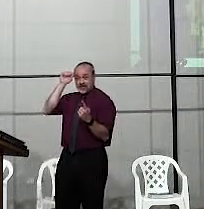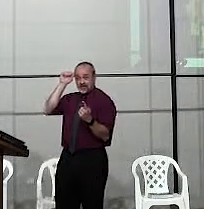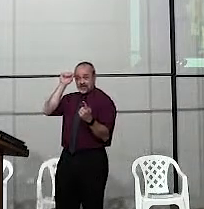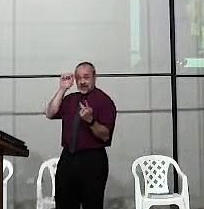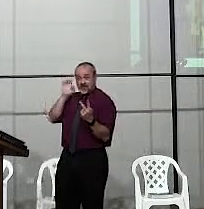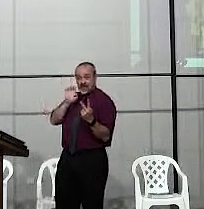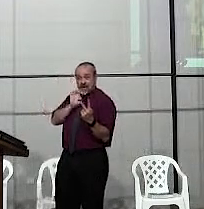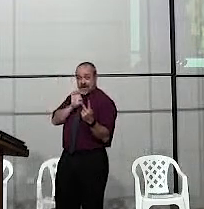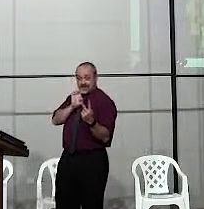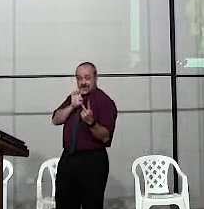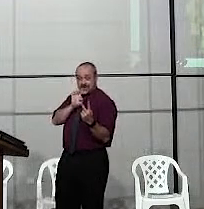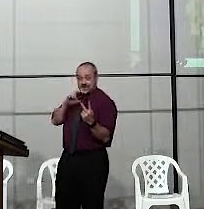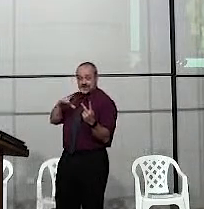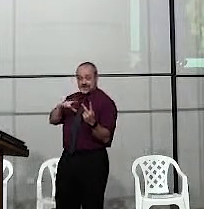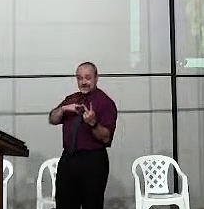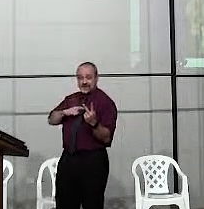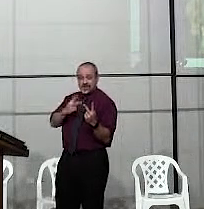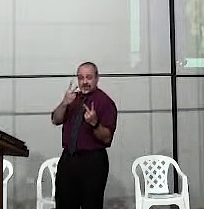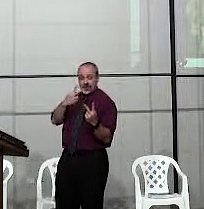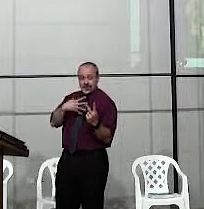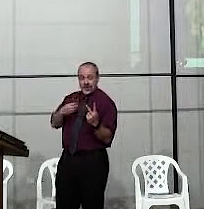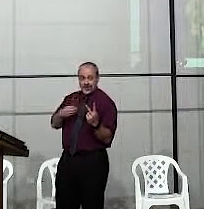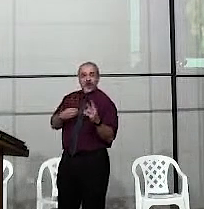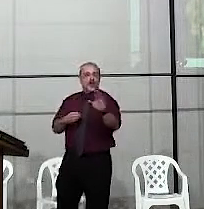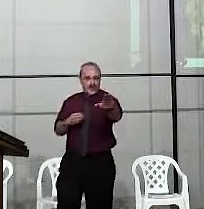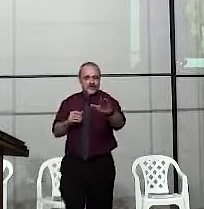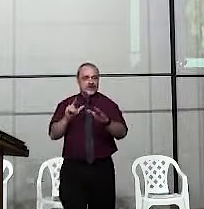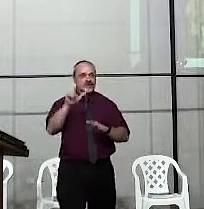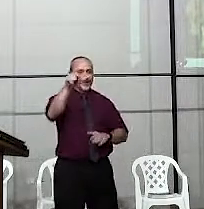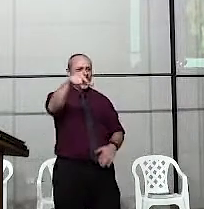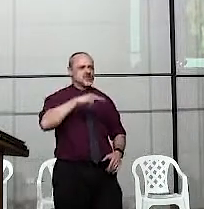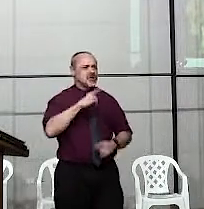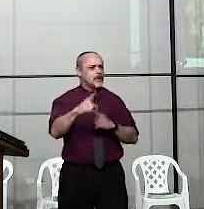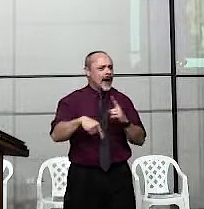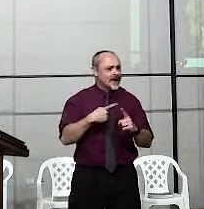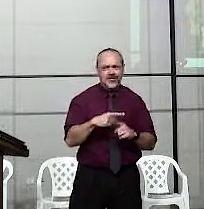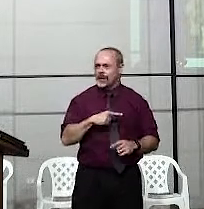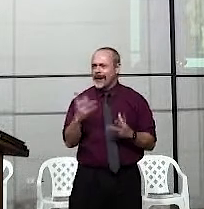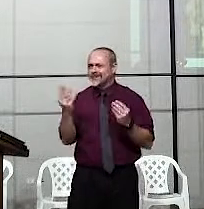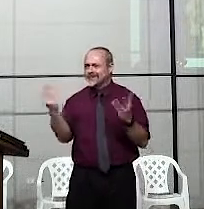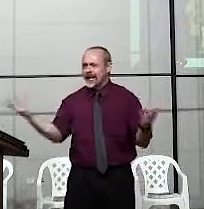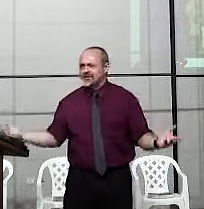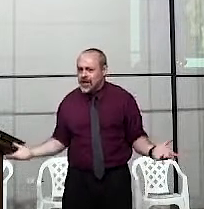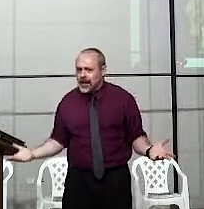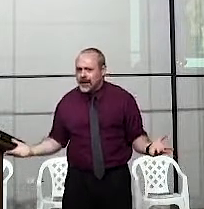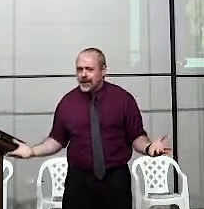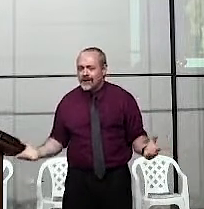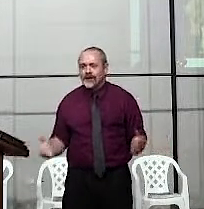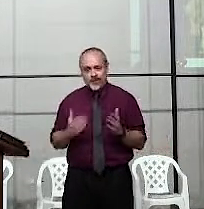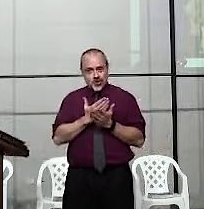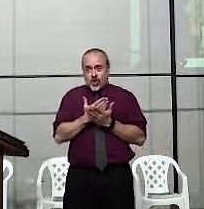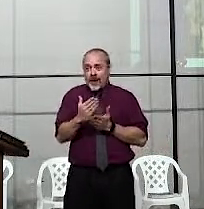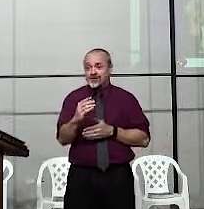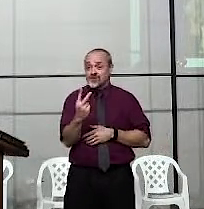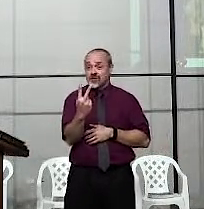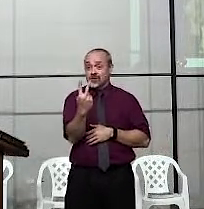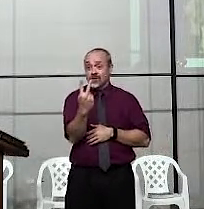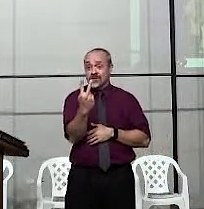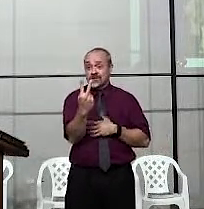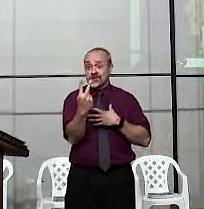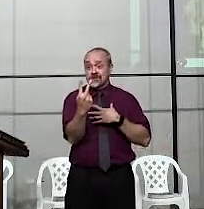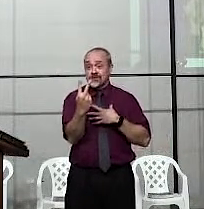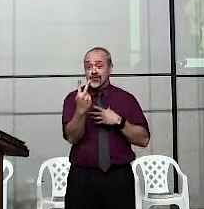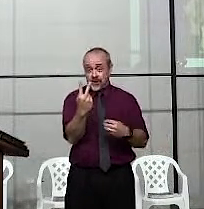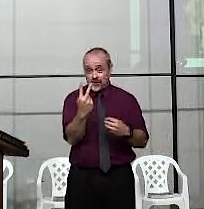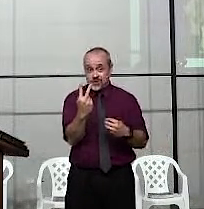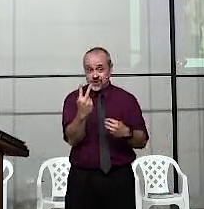Adão e Eva tinham 2 filhos. Depois tinham mais, tinham bastante. Mas no começo só